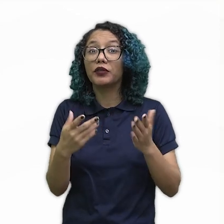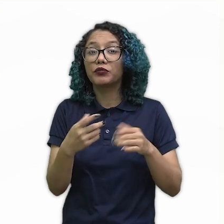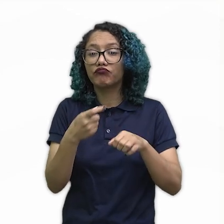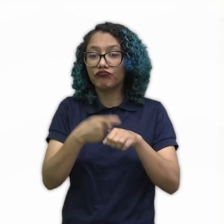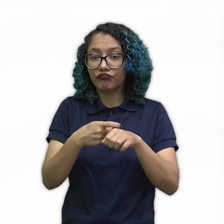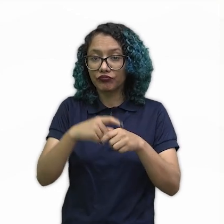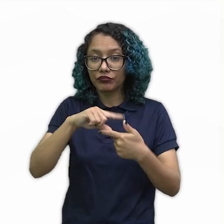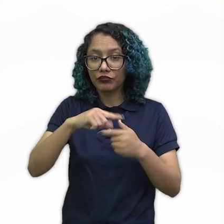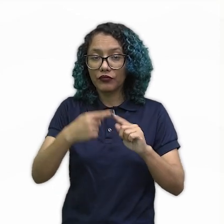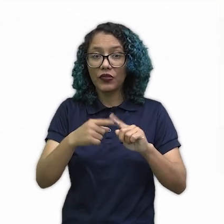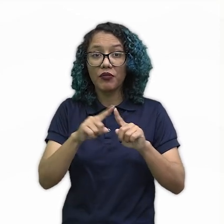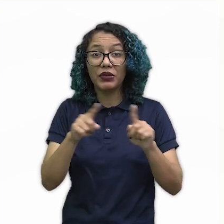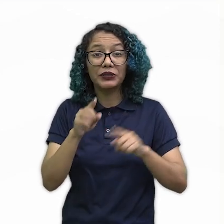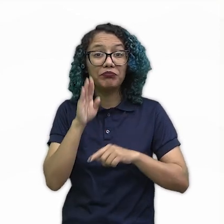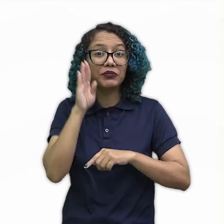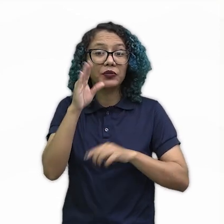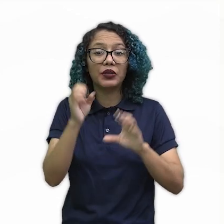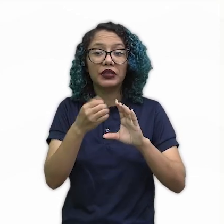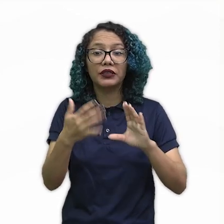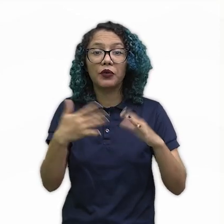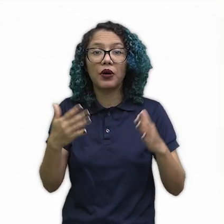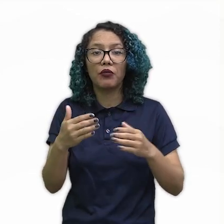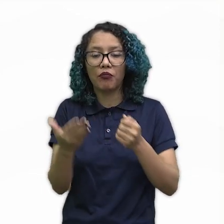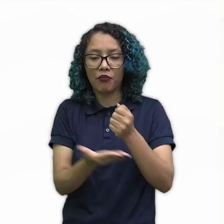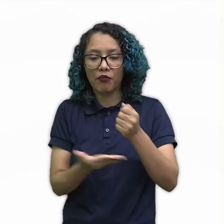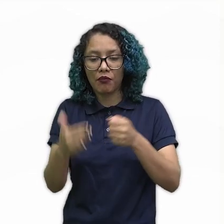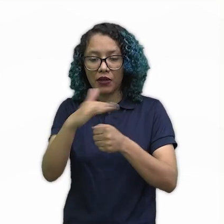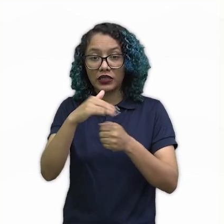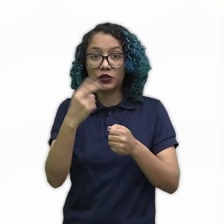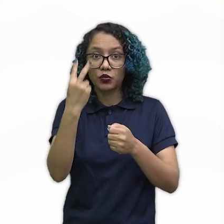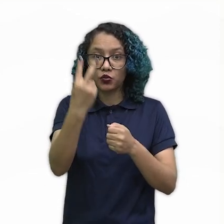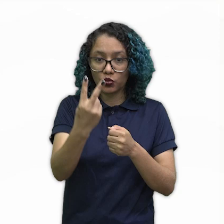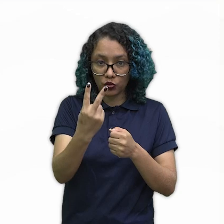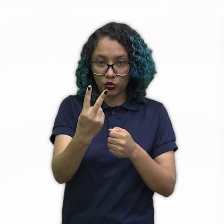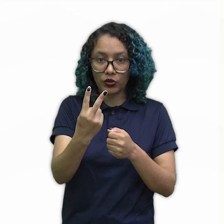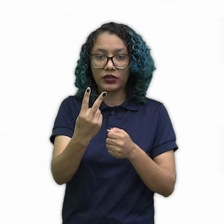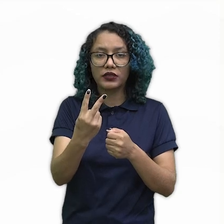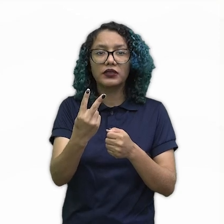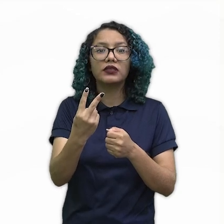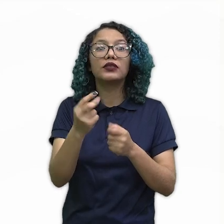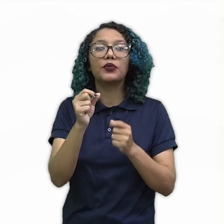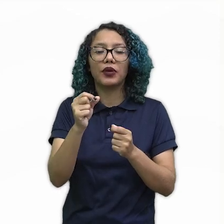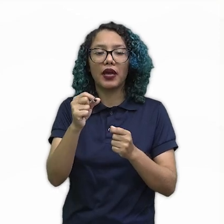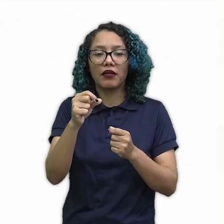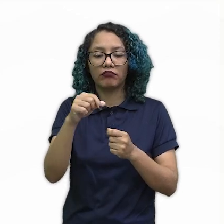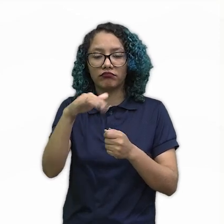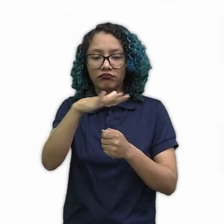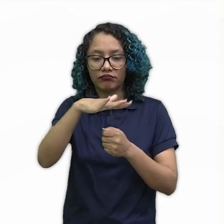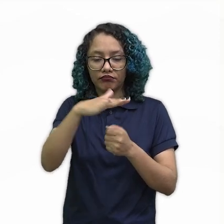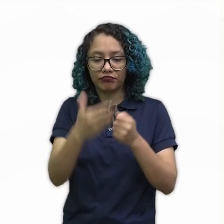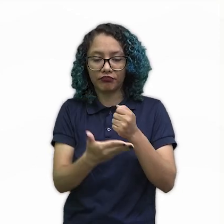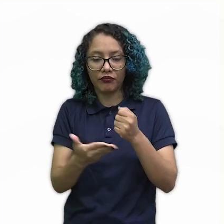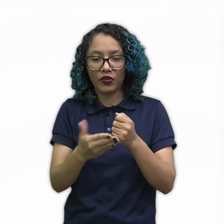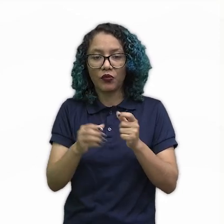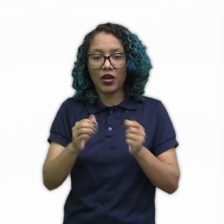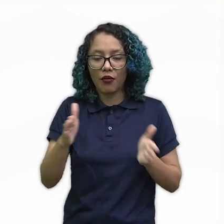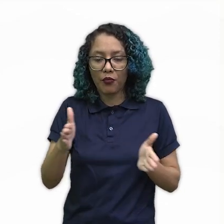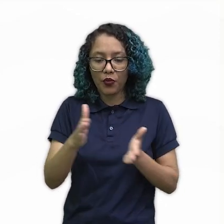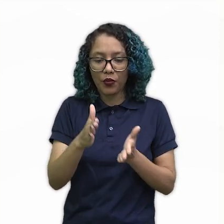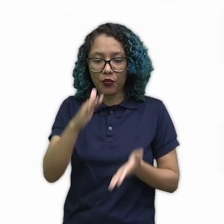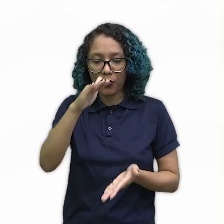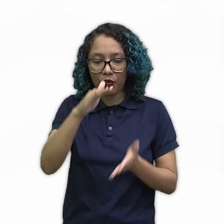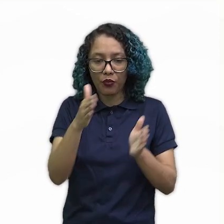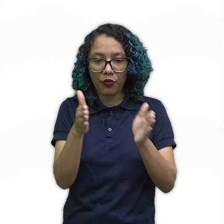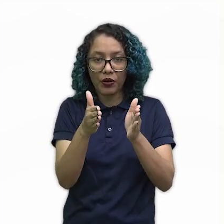principal característica é que ele tem duas bases. E essas bases, elas são o quê? Elas têm o mesmo tamanho e elas